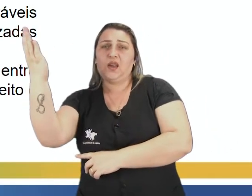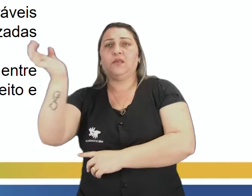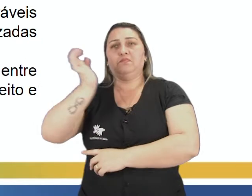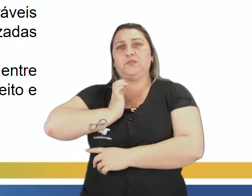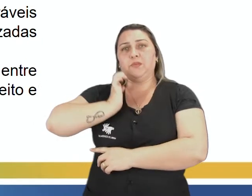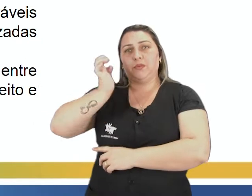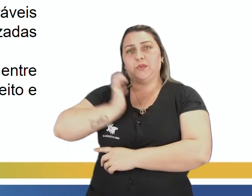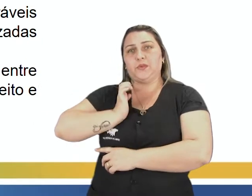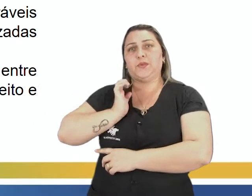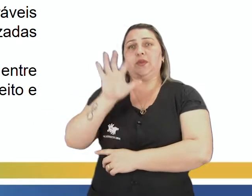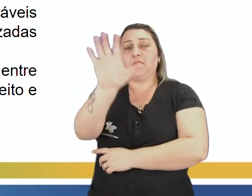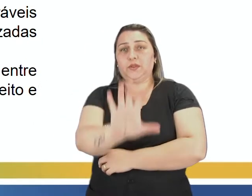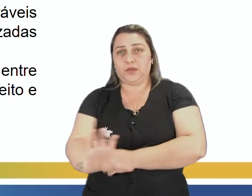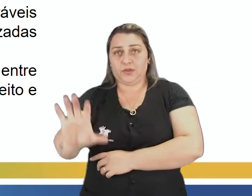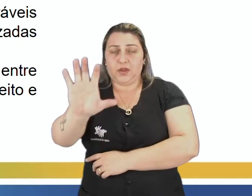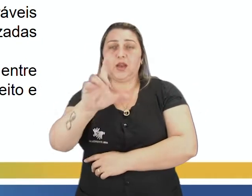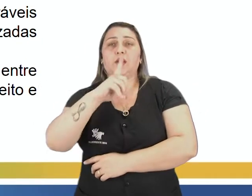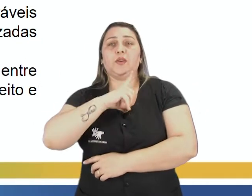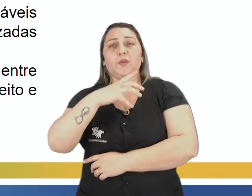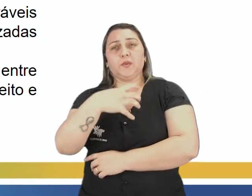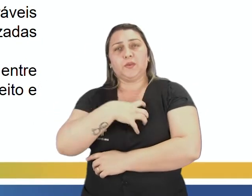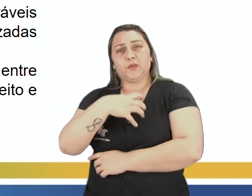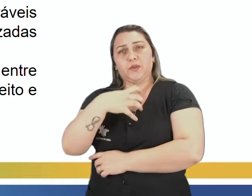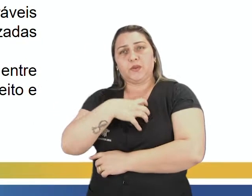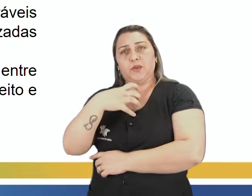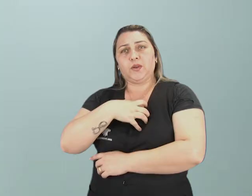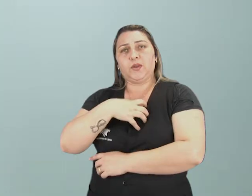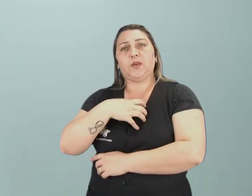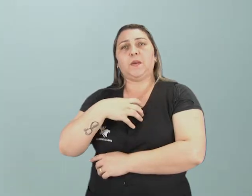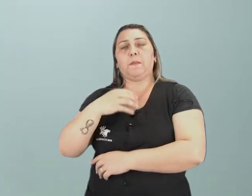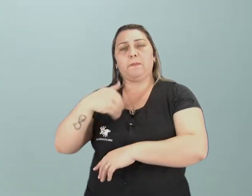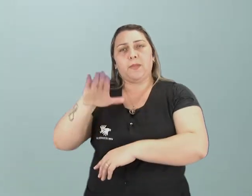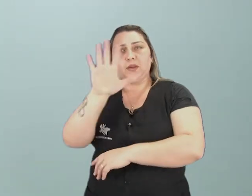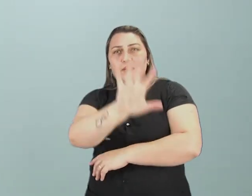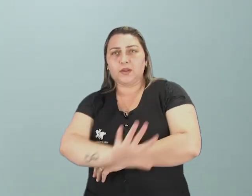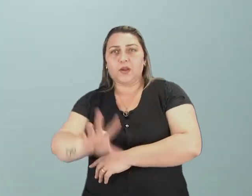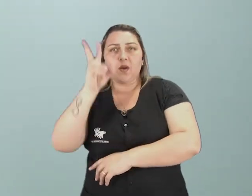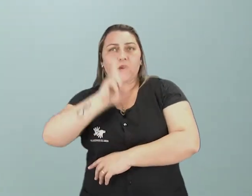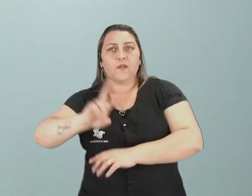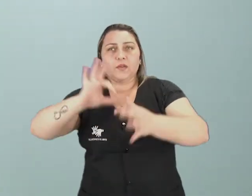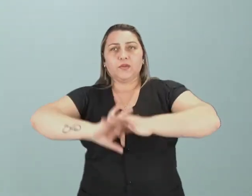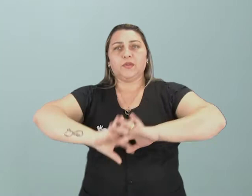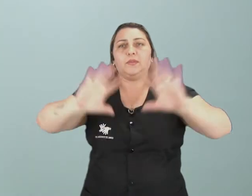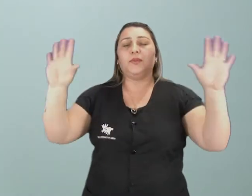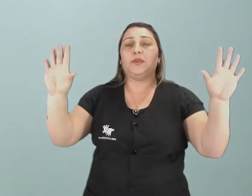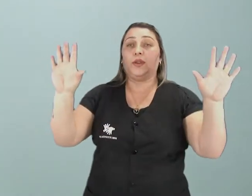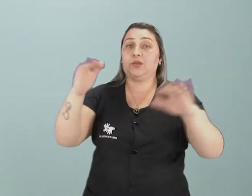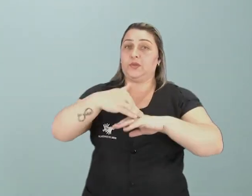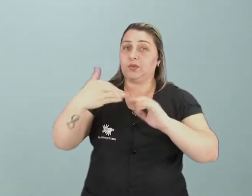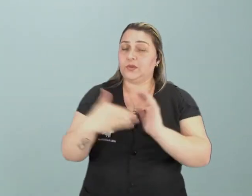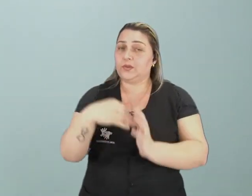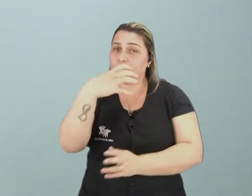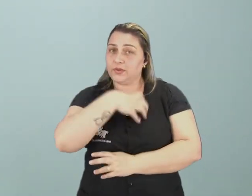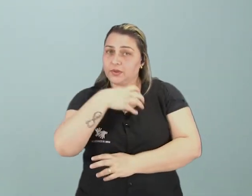elite das regiões, cria um sentimento mais nacionalizante, cria uma visão de liberdade. E todo esse